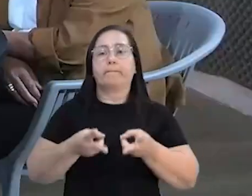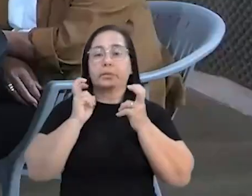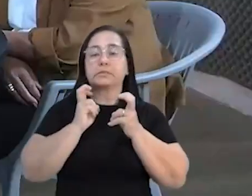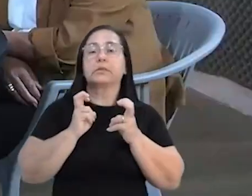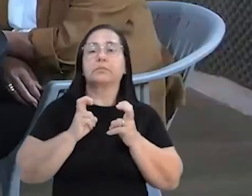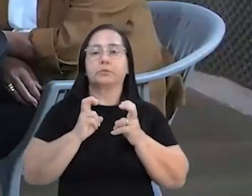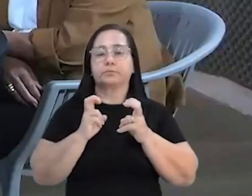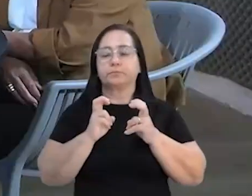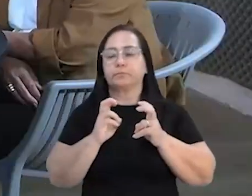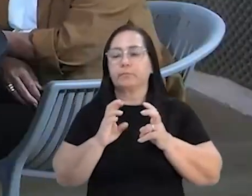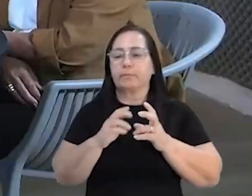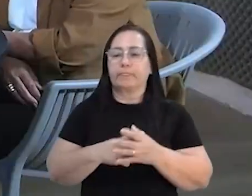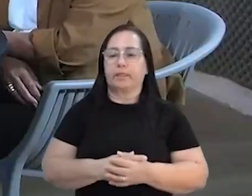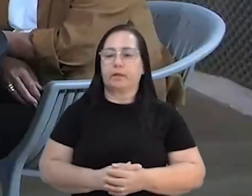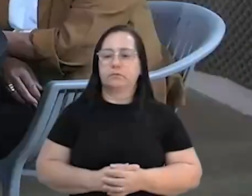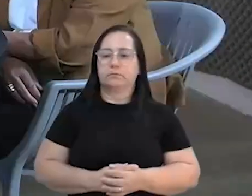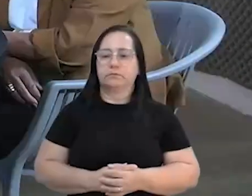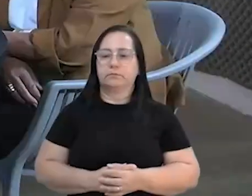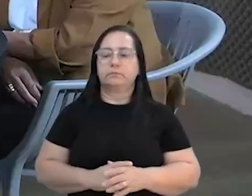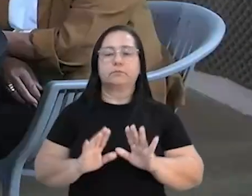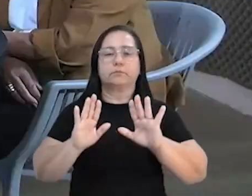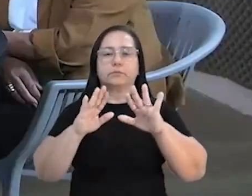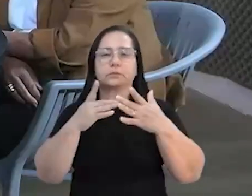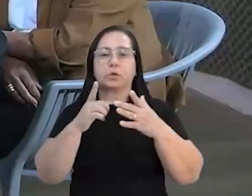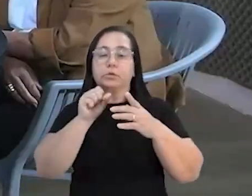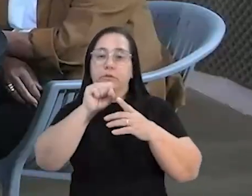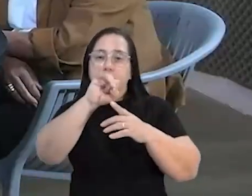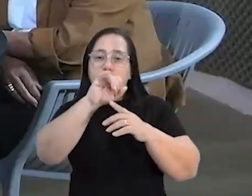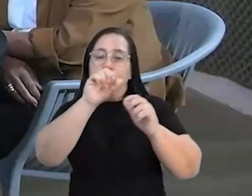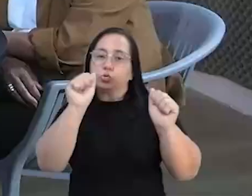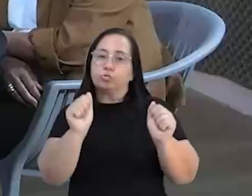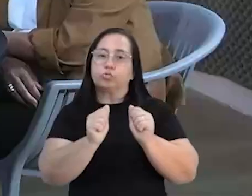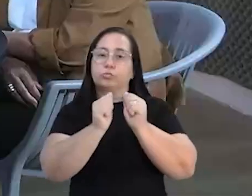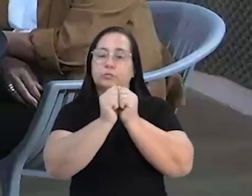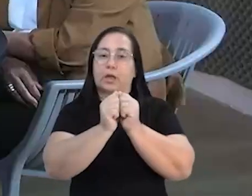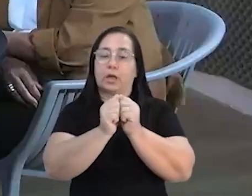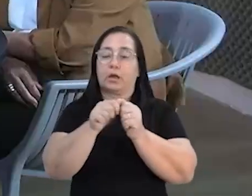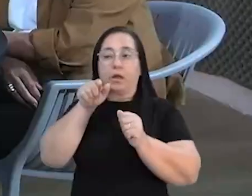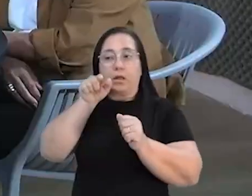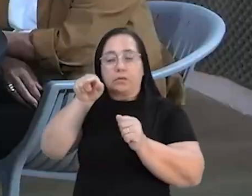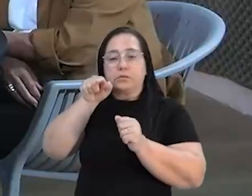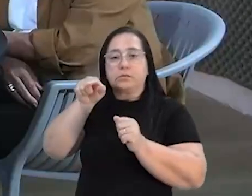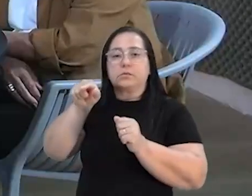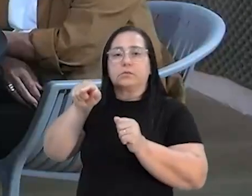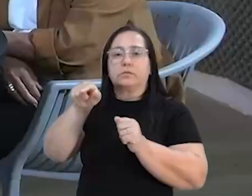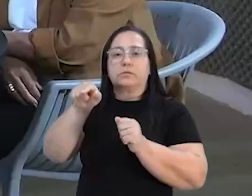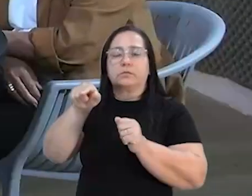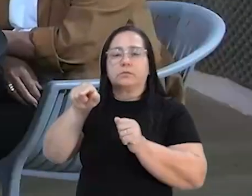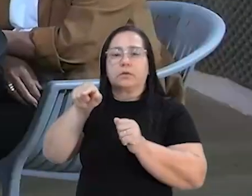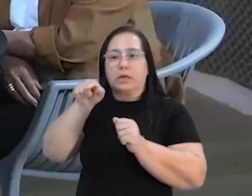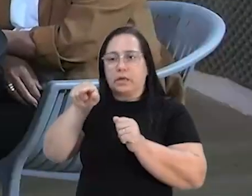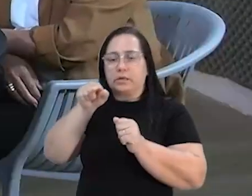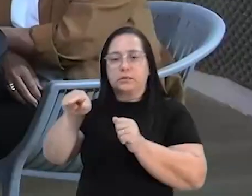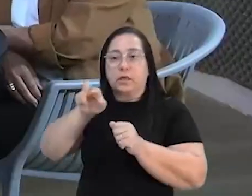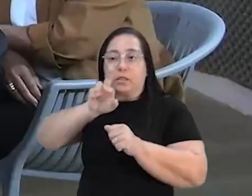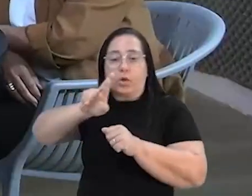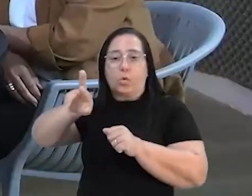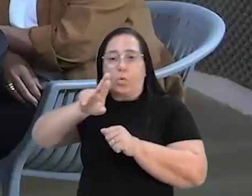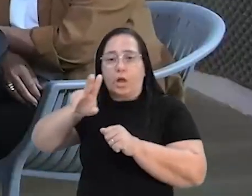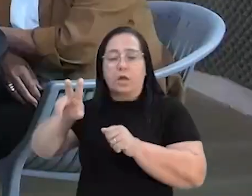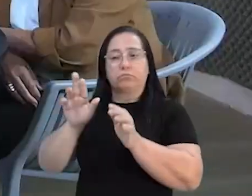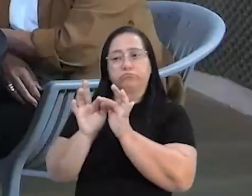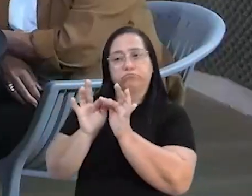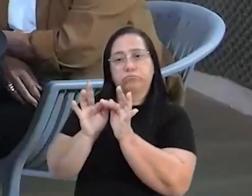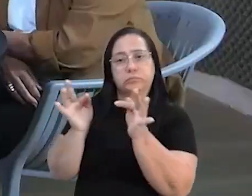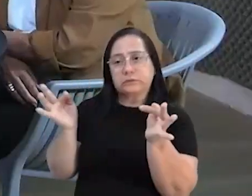orgânicas, né? Então, assim, juntar os dois extremos, né? Aquilo que não seria antigamente